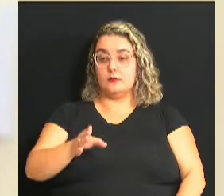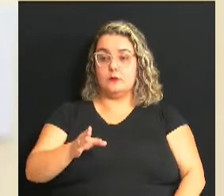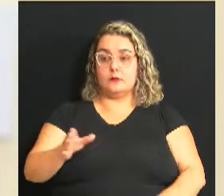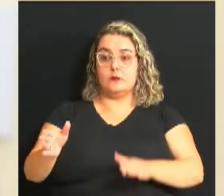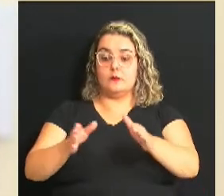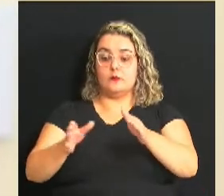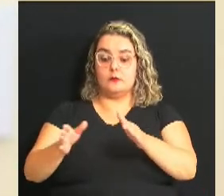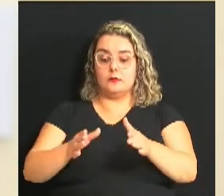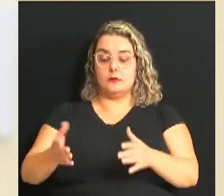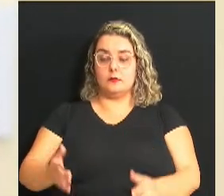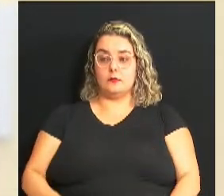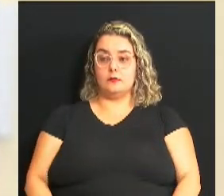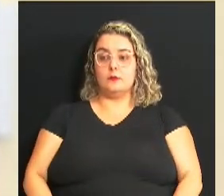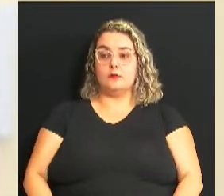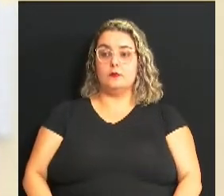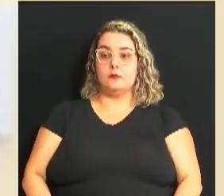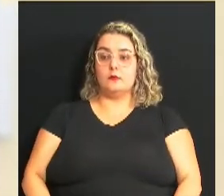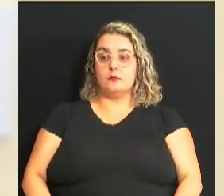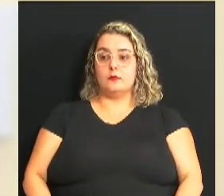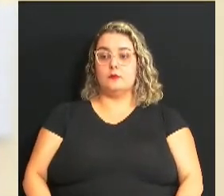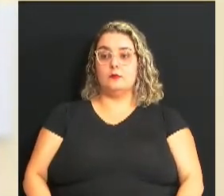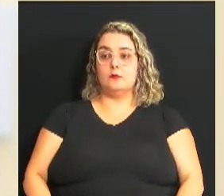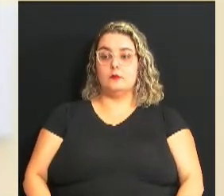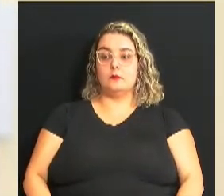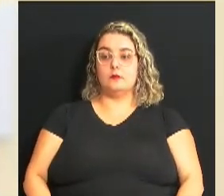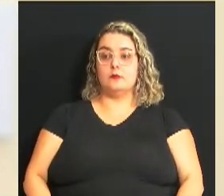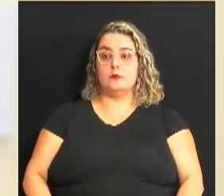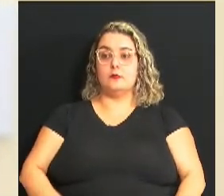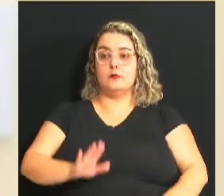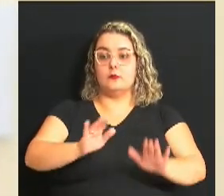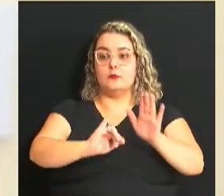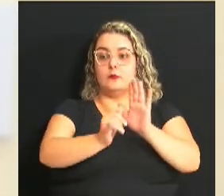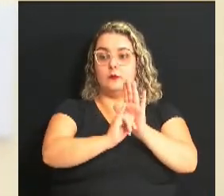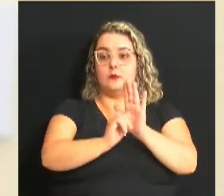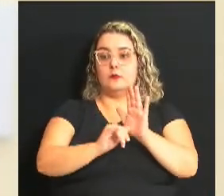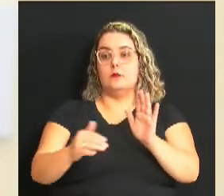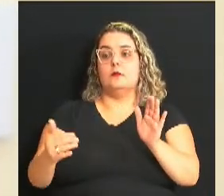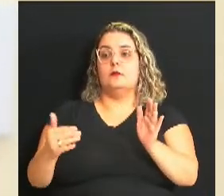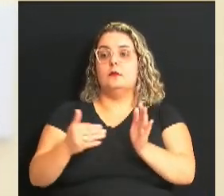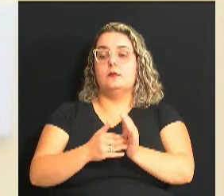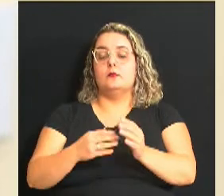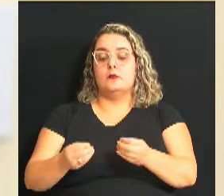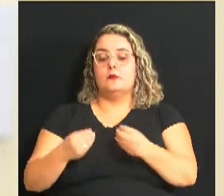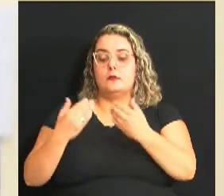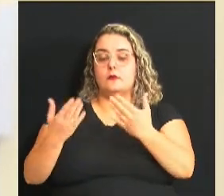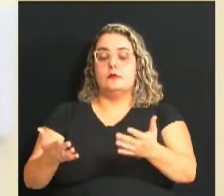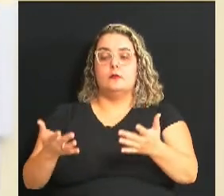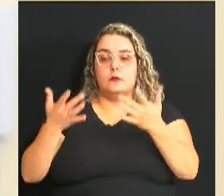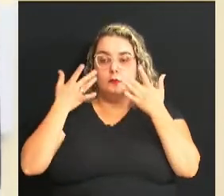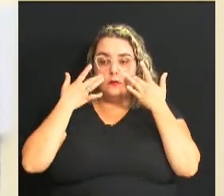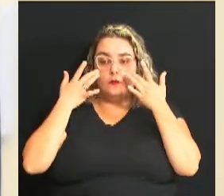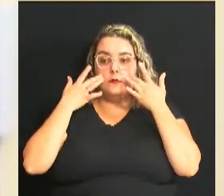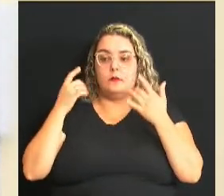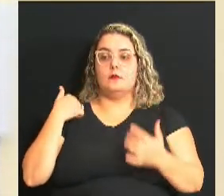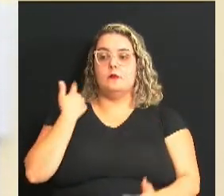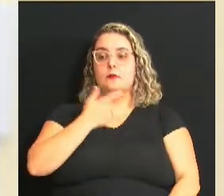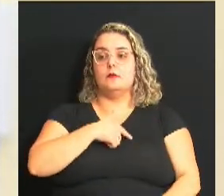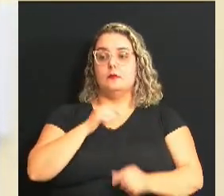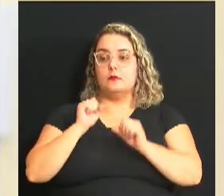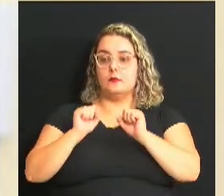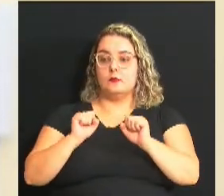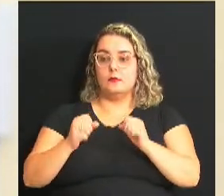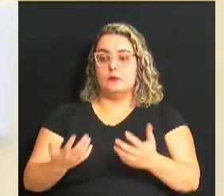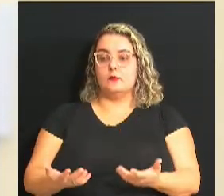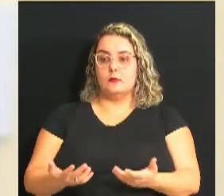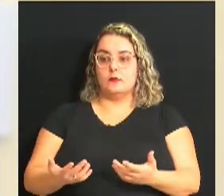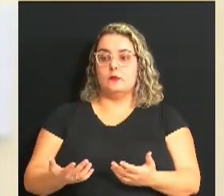período que decorrer da licitação até a entrega do teatro, que a gente possa, né, Alice,